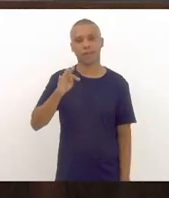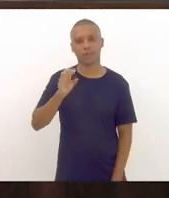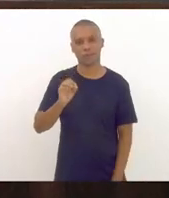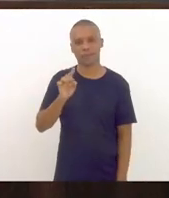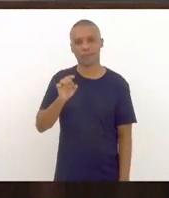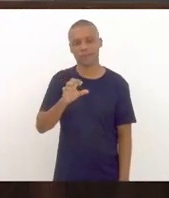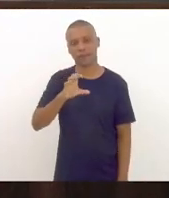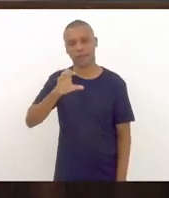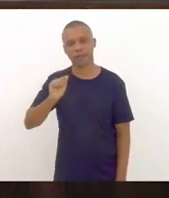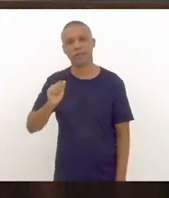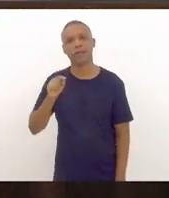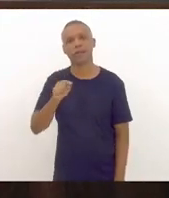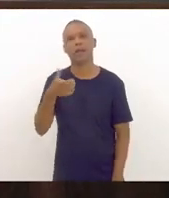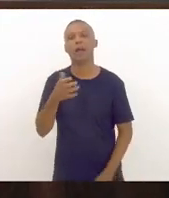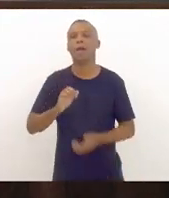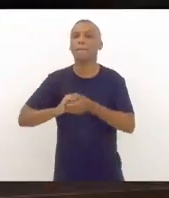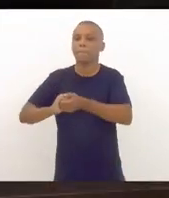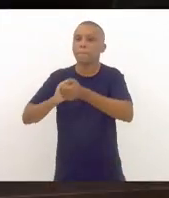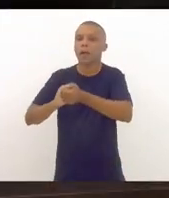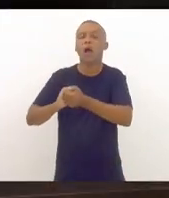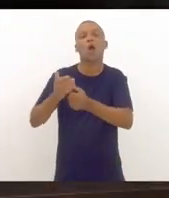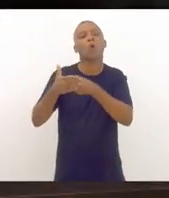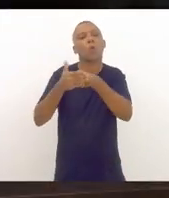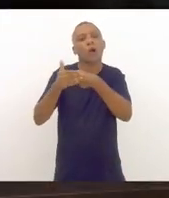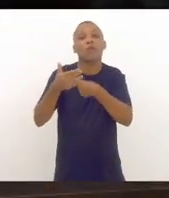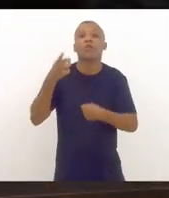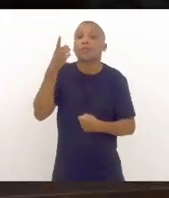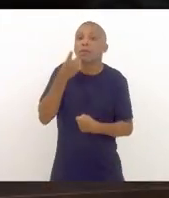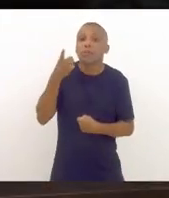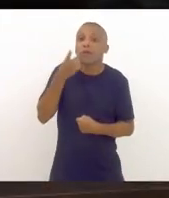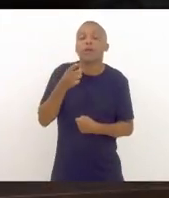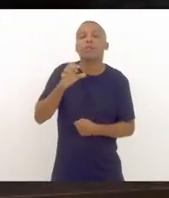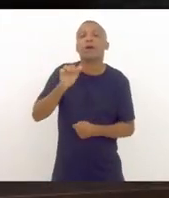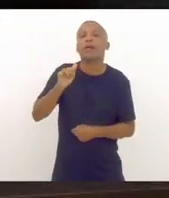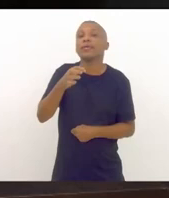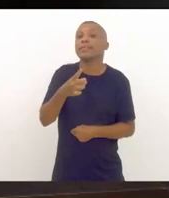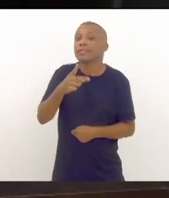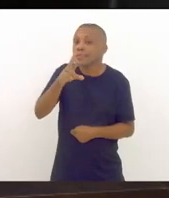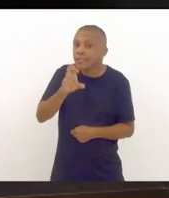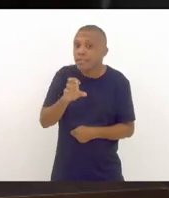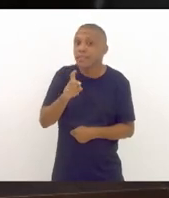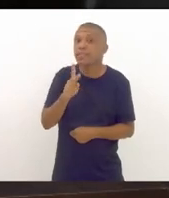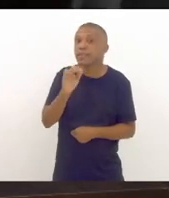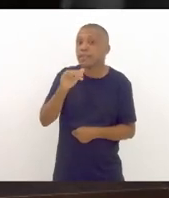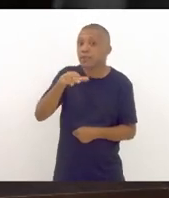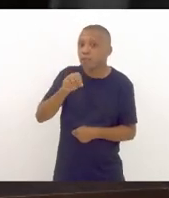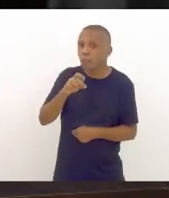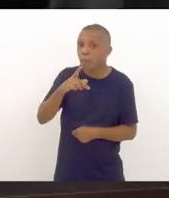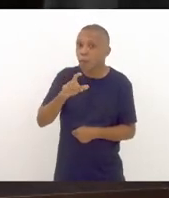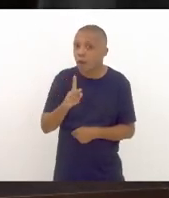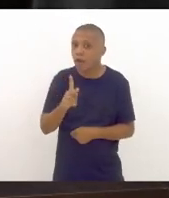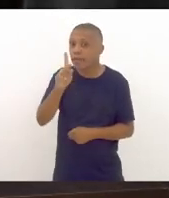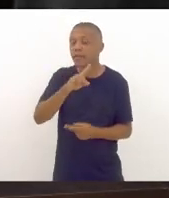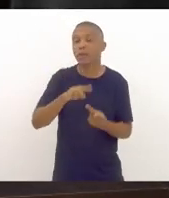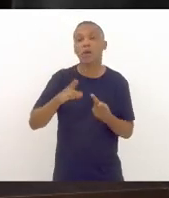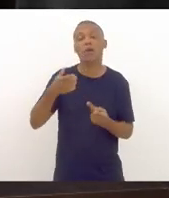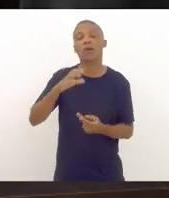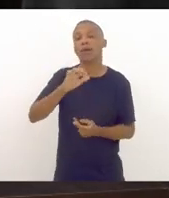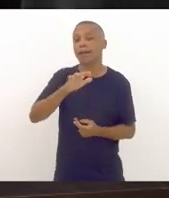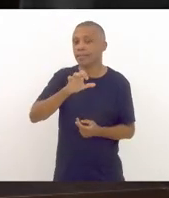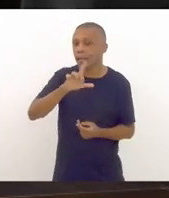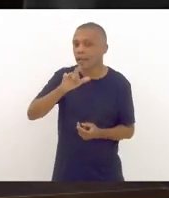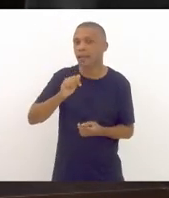cumprimentar com carinho os deputados Alexandre Knoploch, deputado irmão Canela e deputado irmão